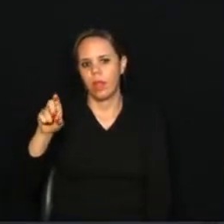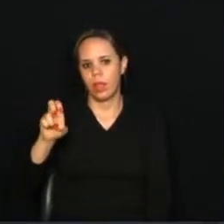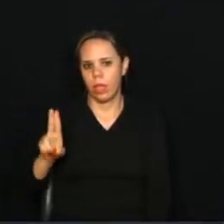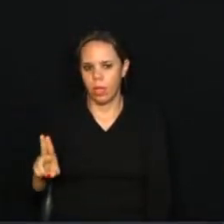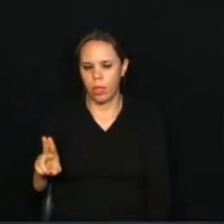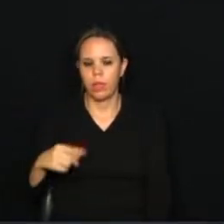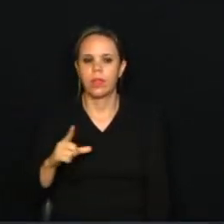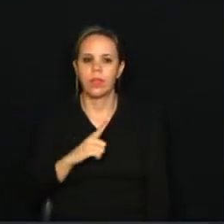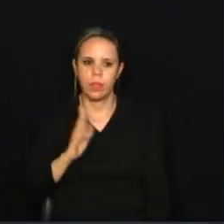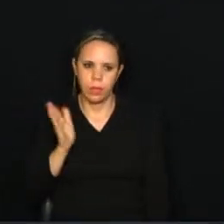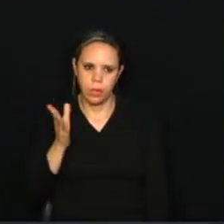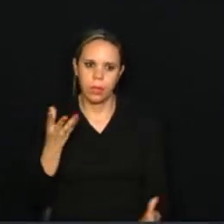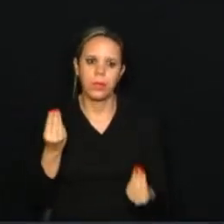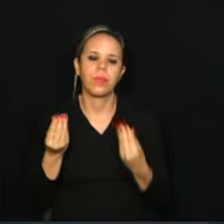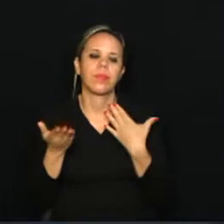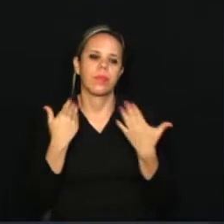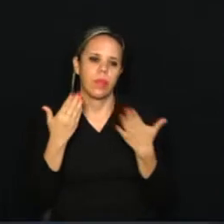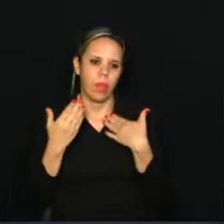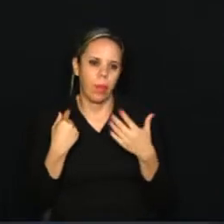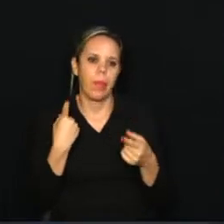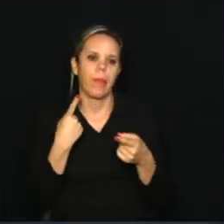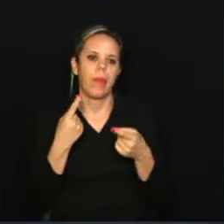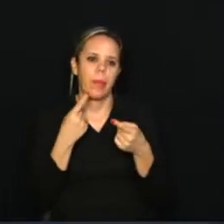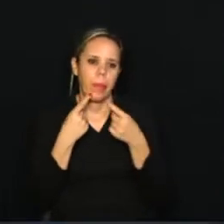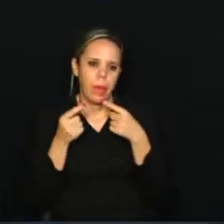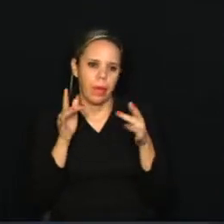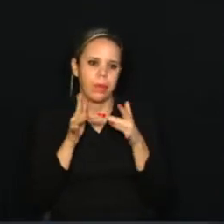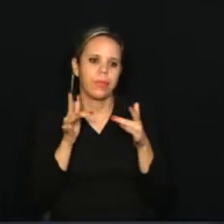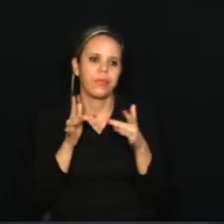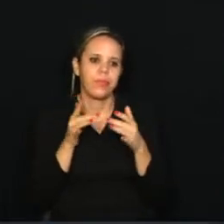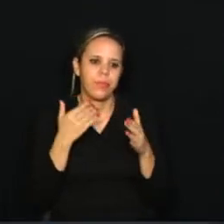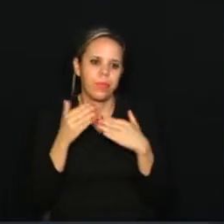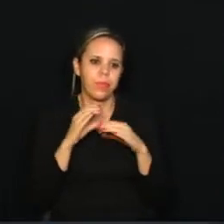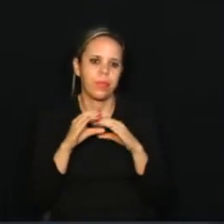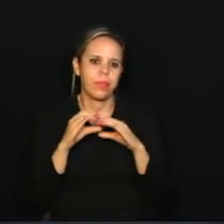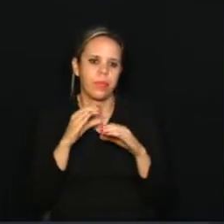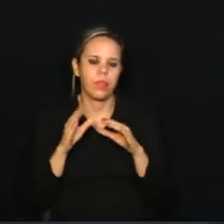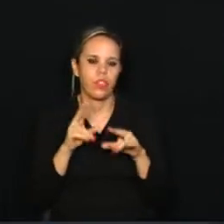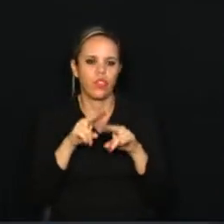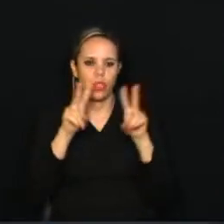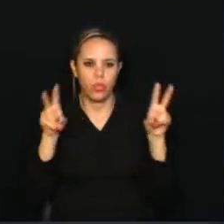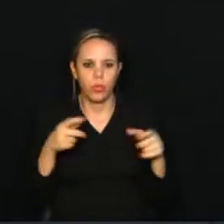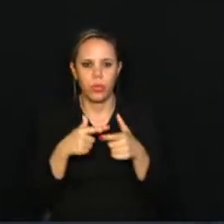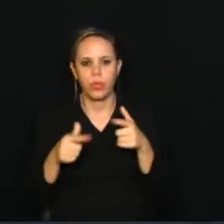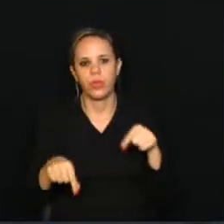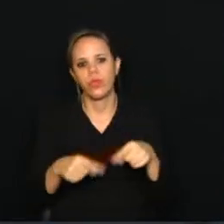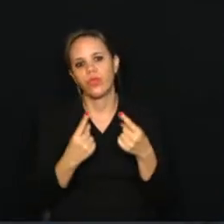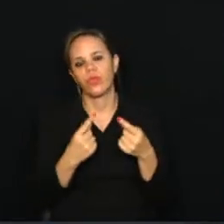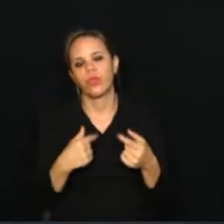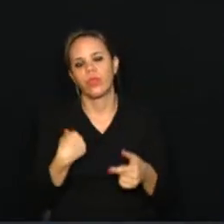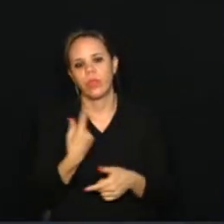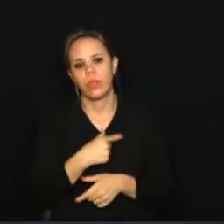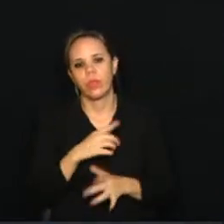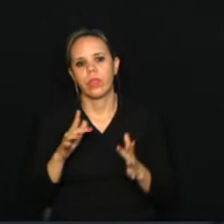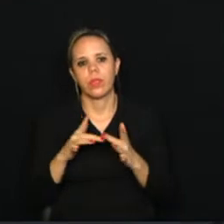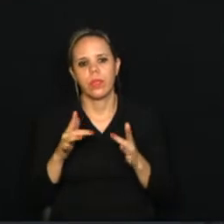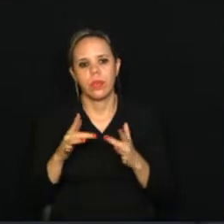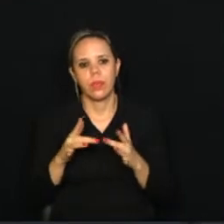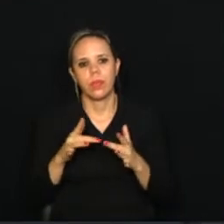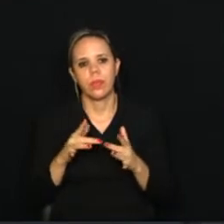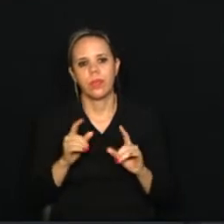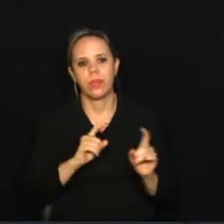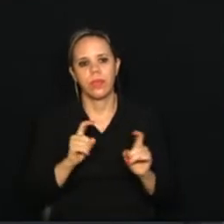tido bastante diálogo, bastante contato aí nos desafios, né? Contato nas